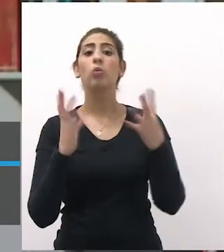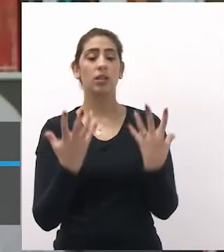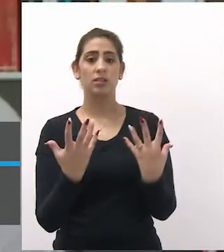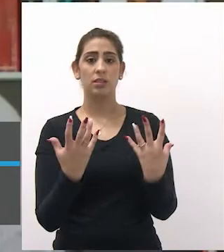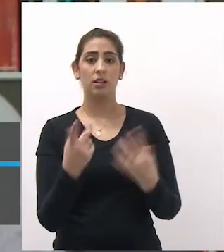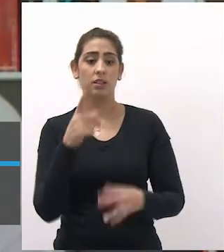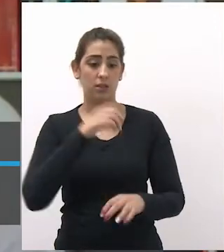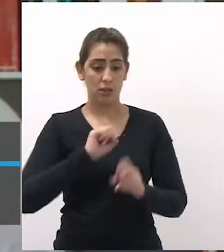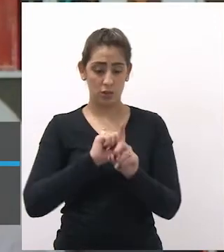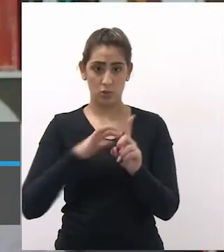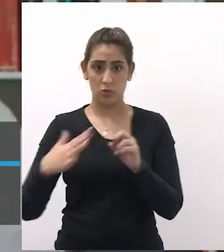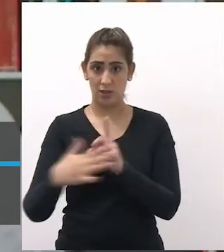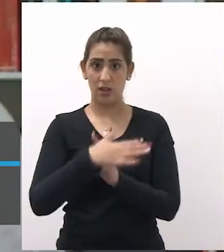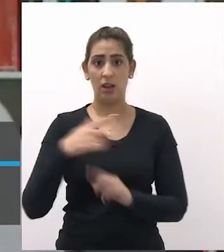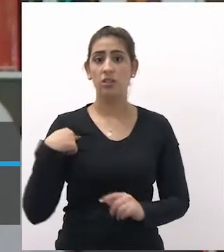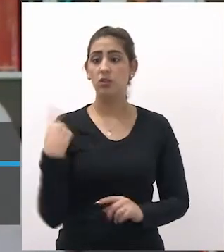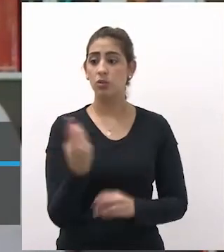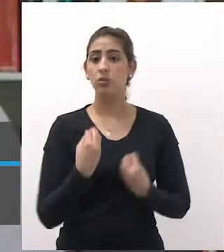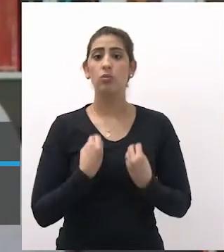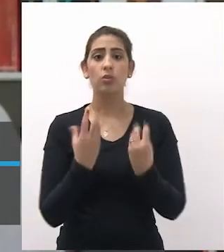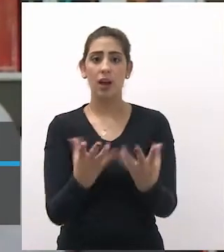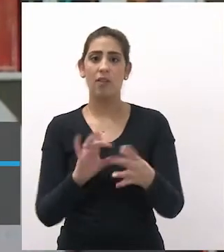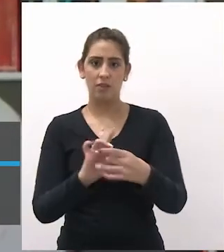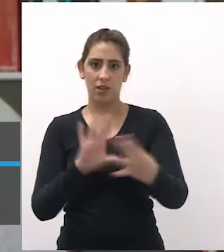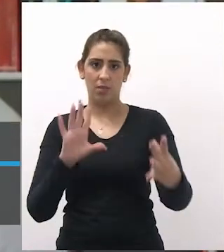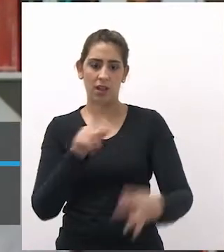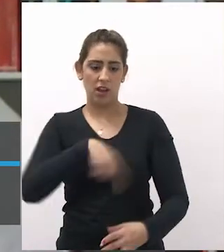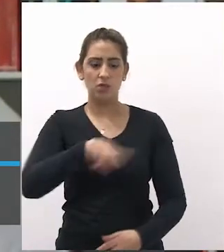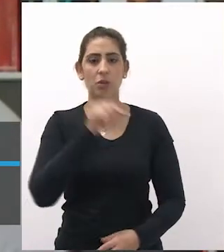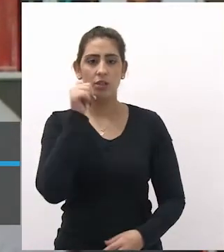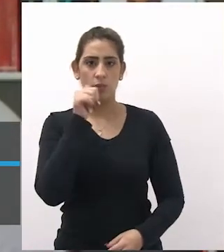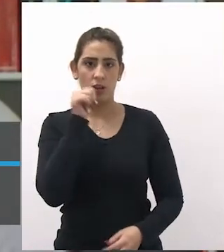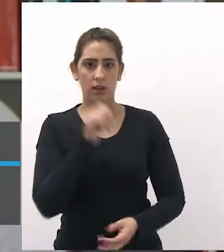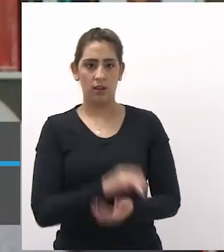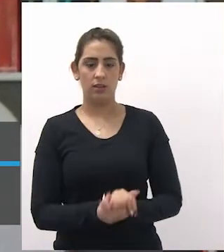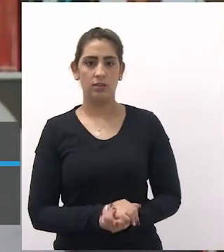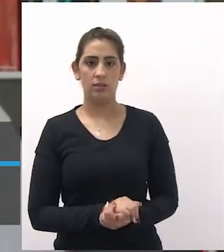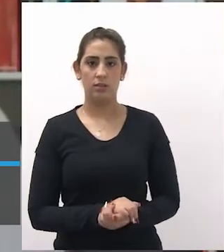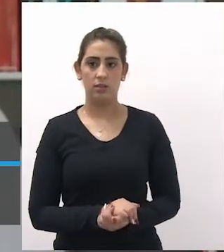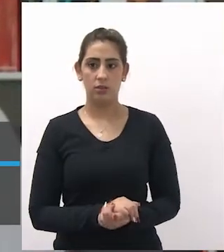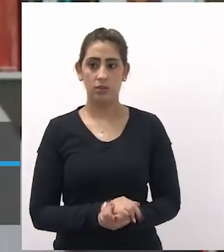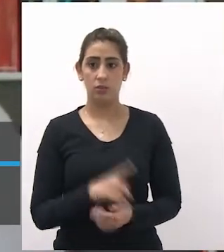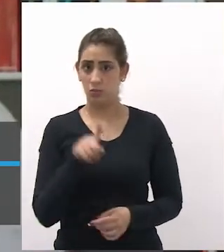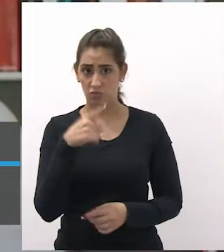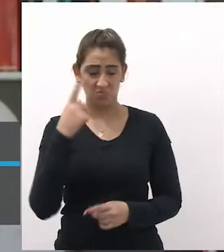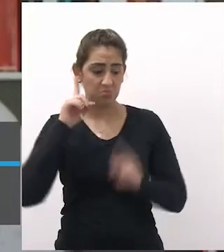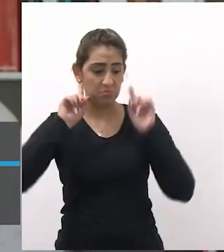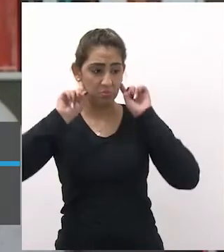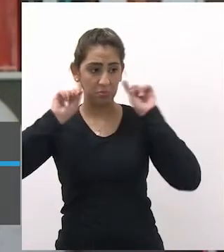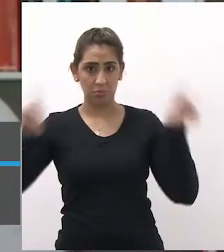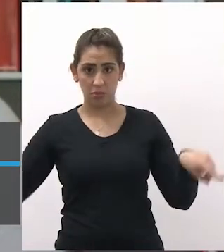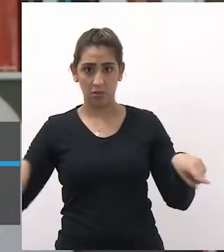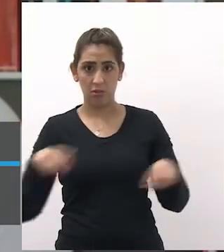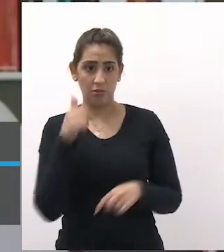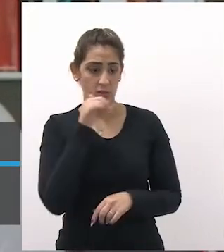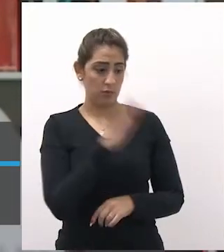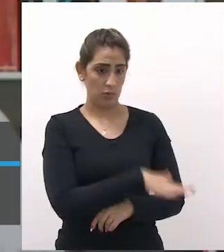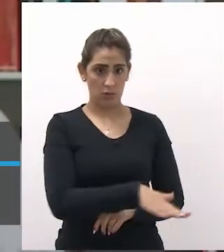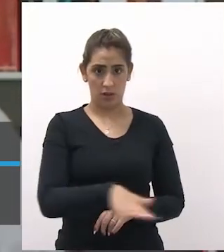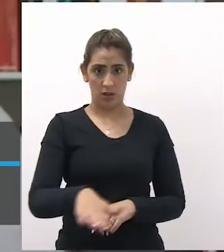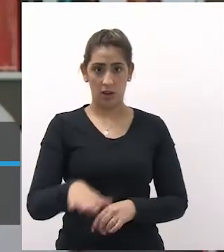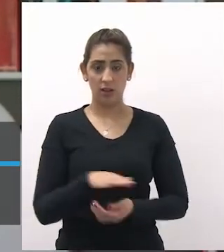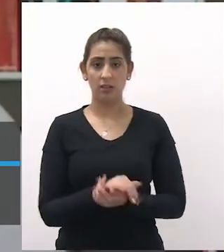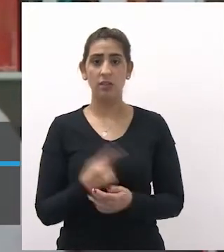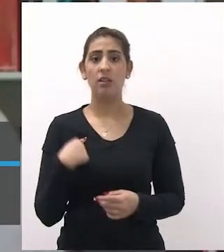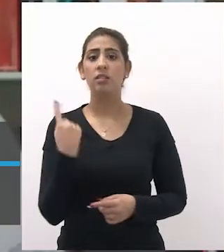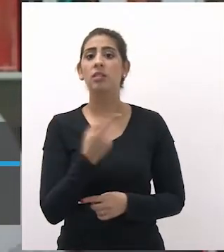a sociedade ela não dava ouvidos a essas mulheres. Então, quando você não dá ouvidos, você